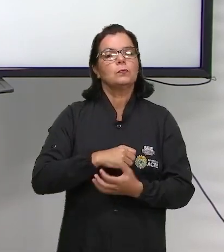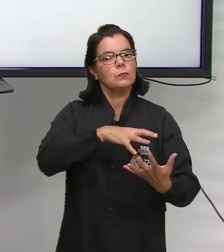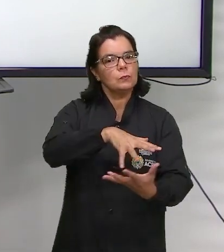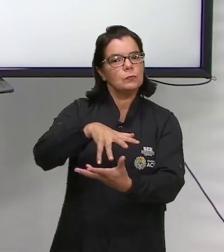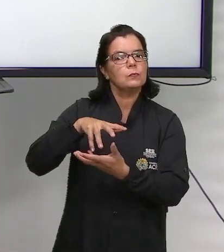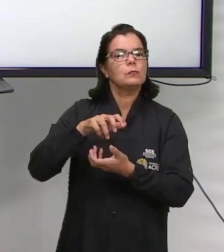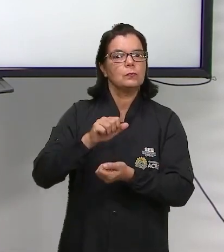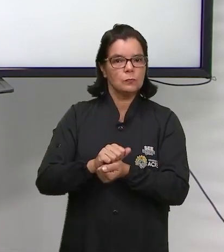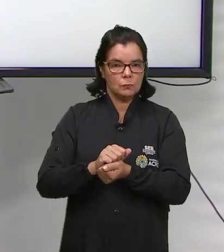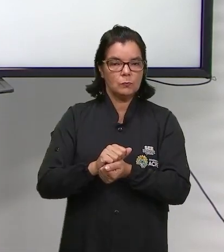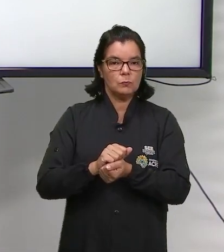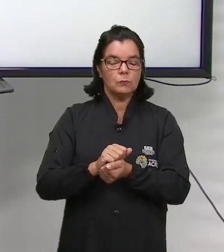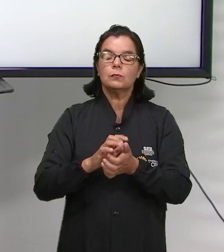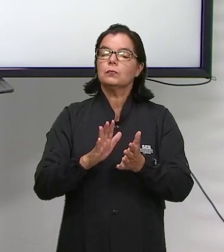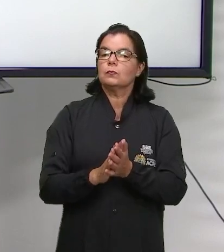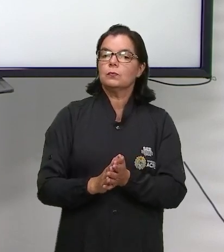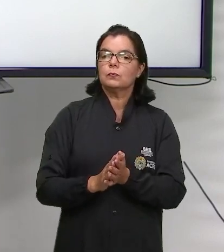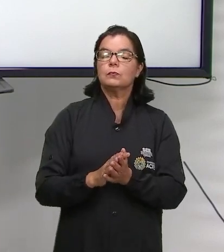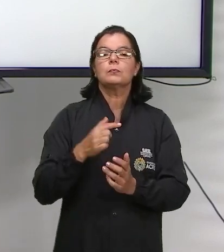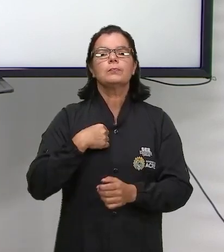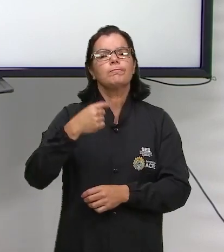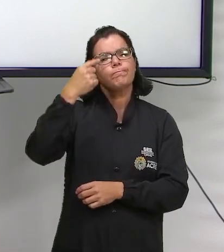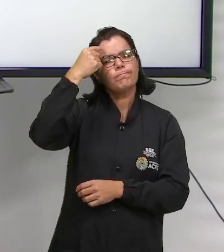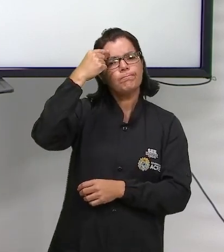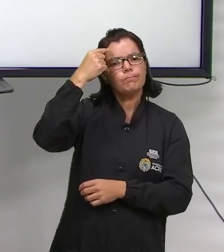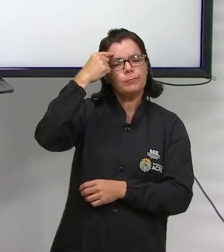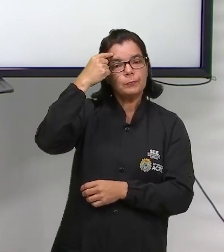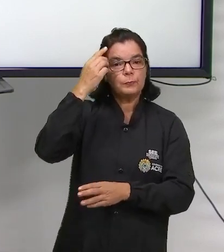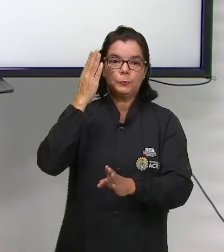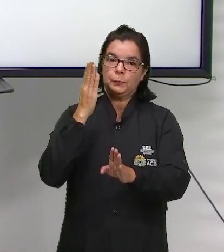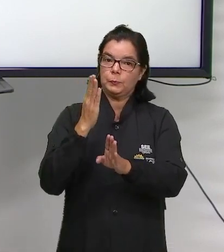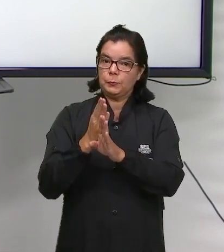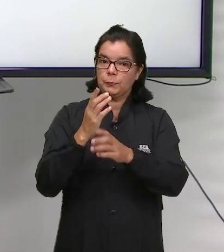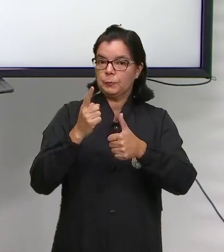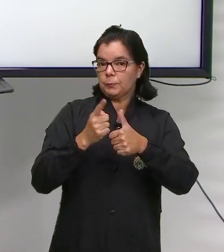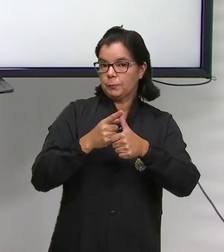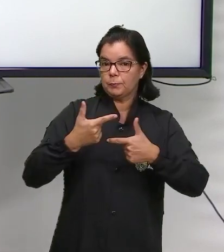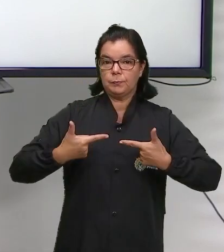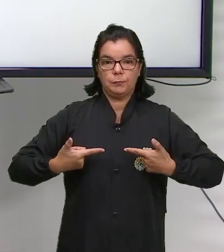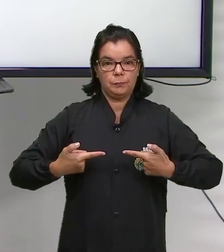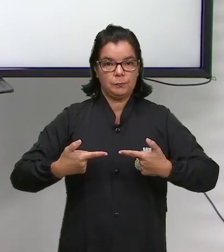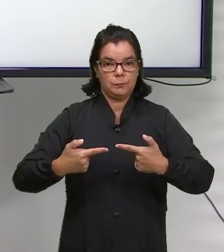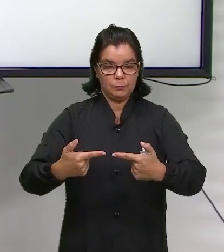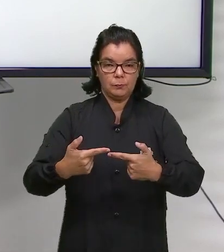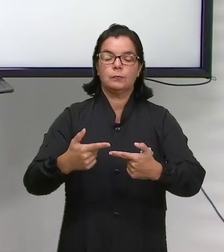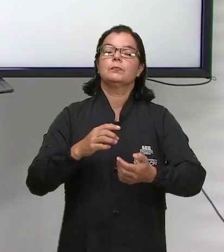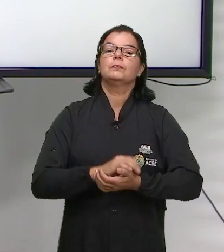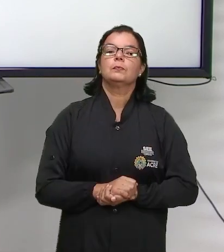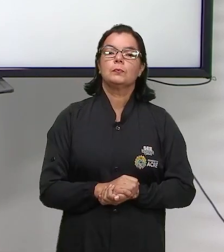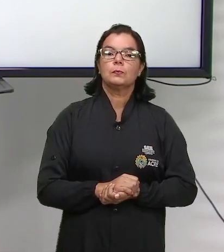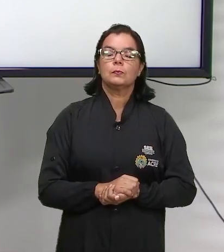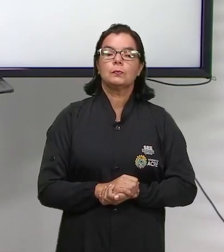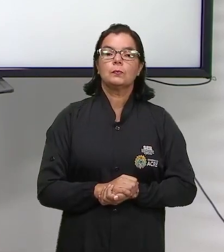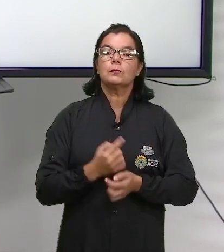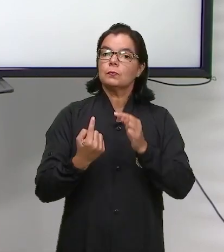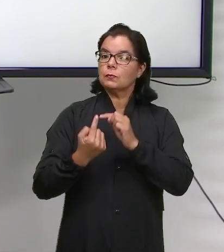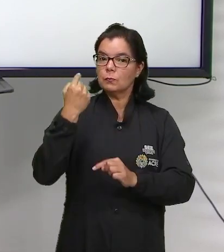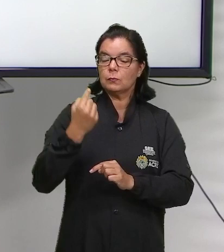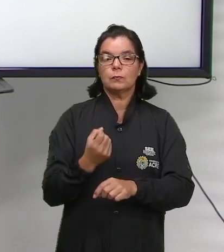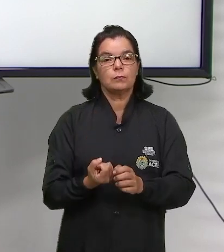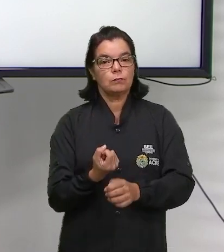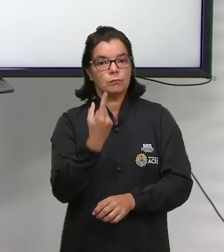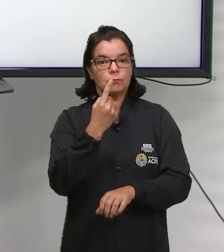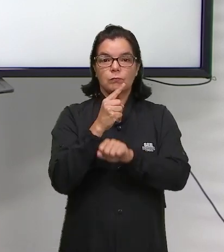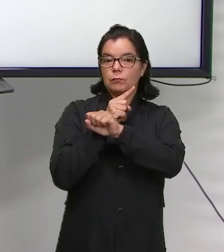mundo estava numa loucura, principalmente por conta da Primeira Guerra Mundial e por conta lá das vanguardas,